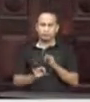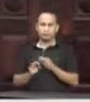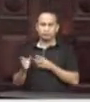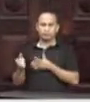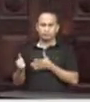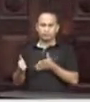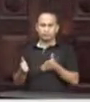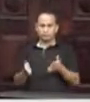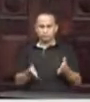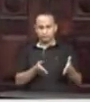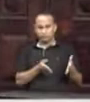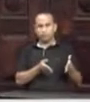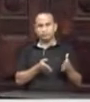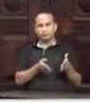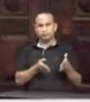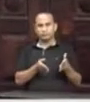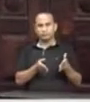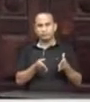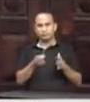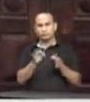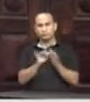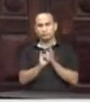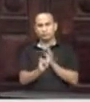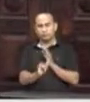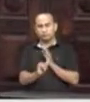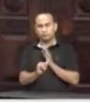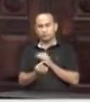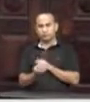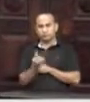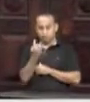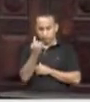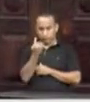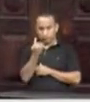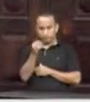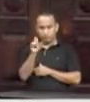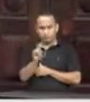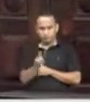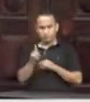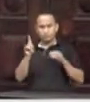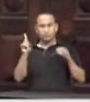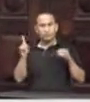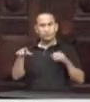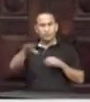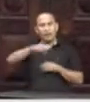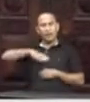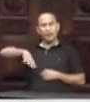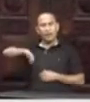projeto. Uma delas é a questão da área da saúde.